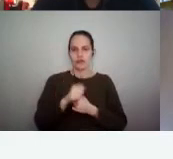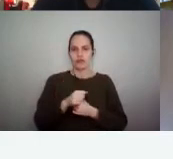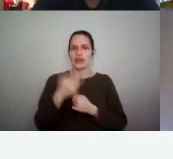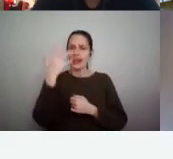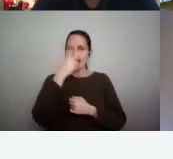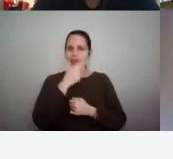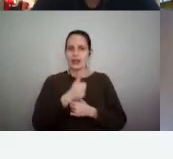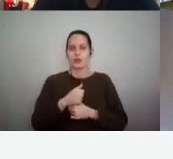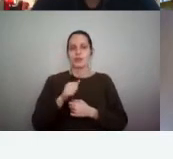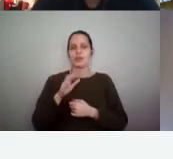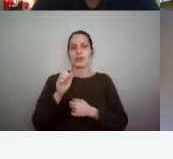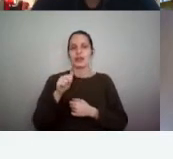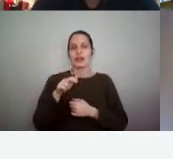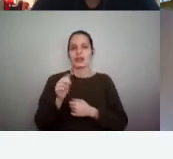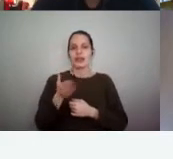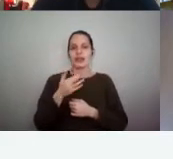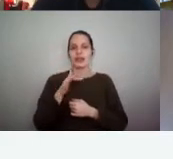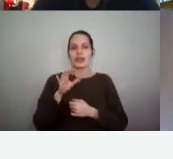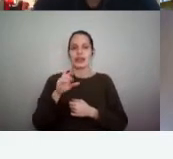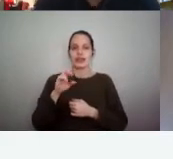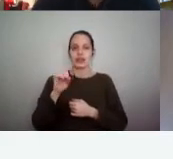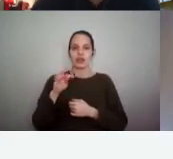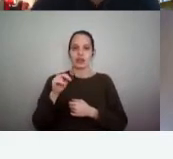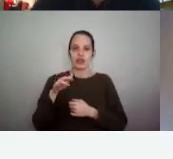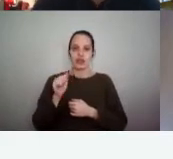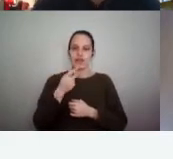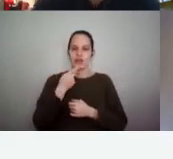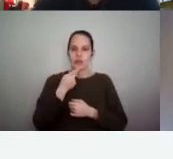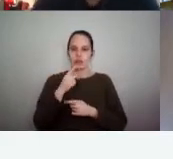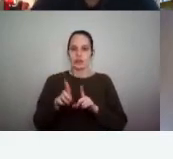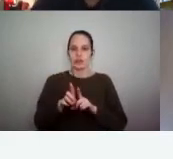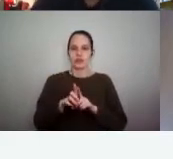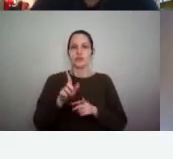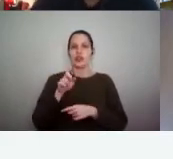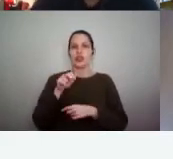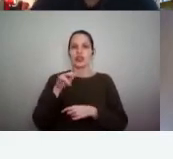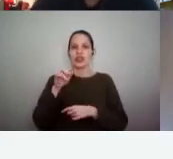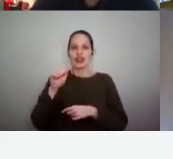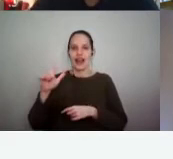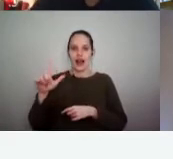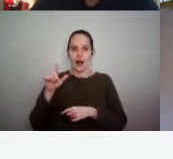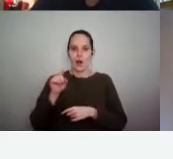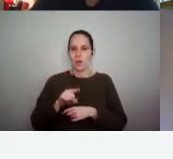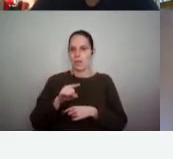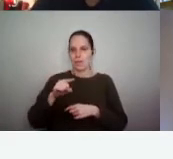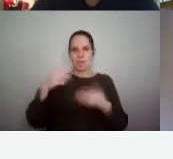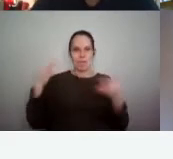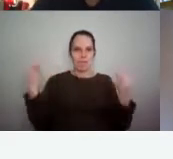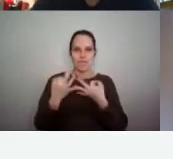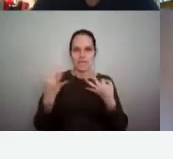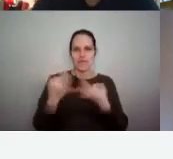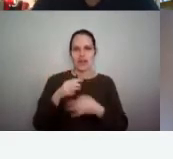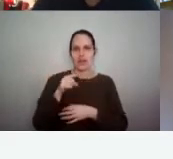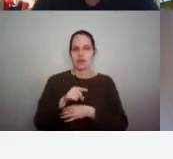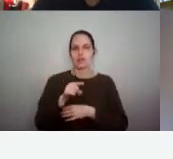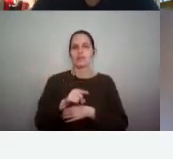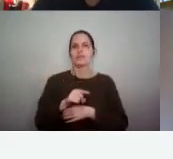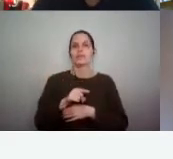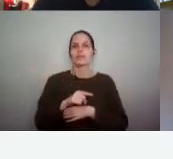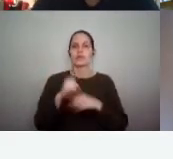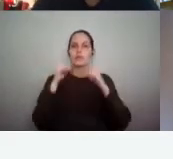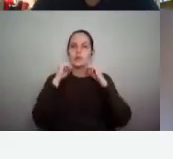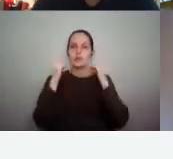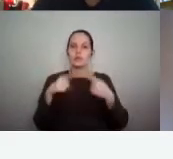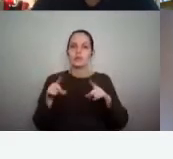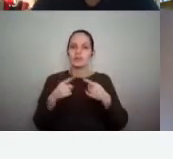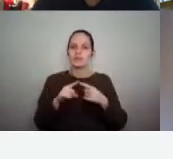Cristina e a Fernanda. Diego, genial, e a trilha sonora muito apropriada, sua criatividade é muito